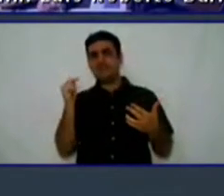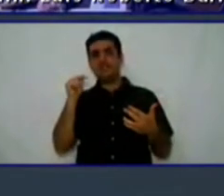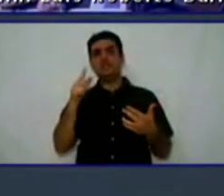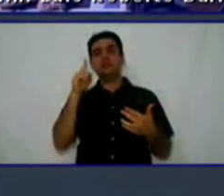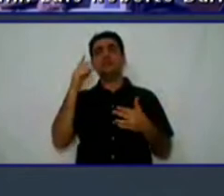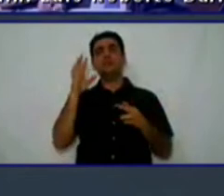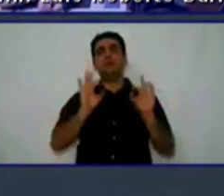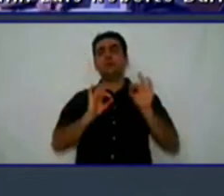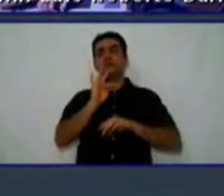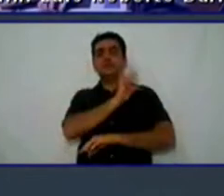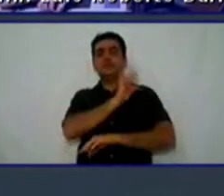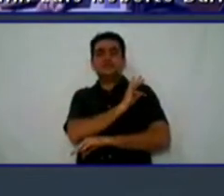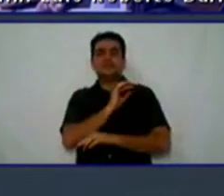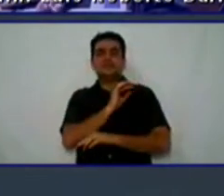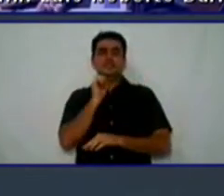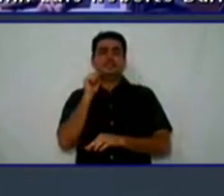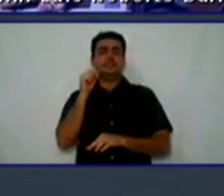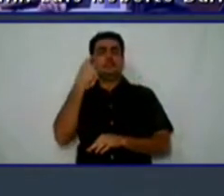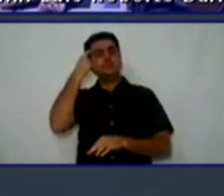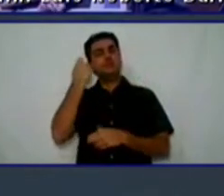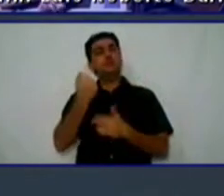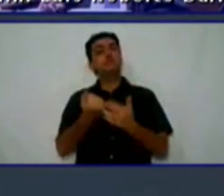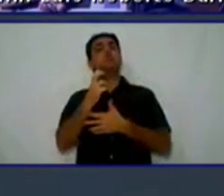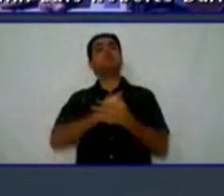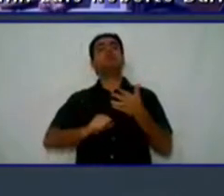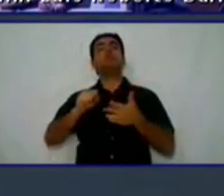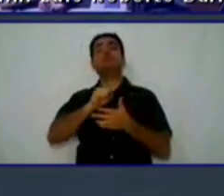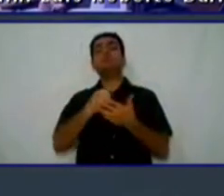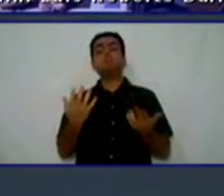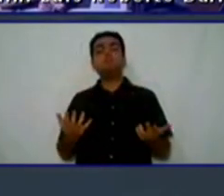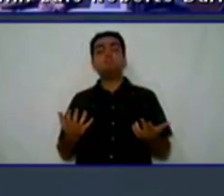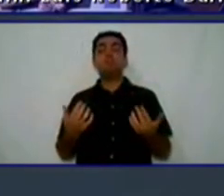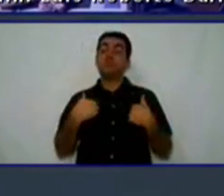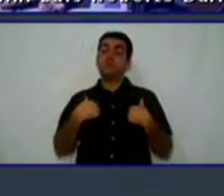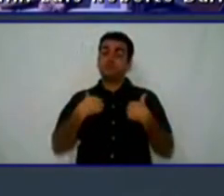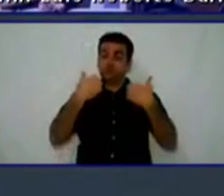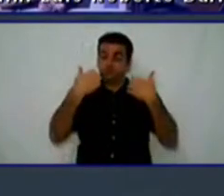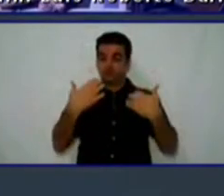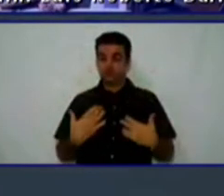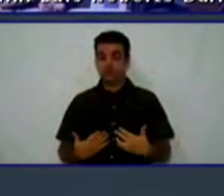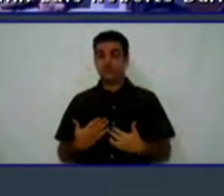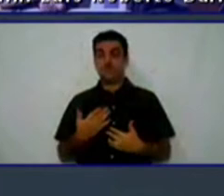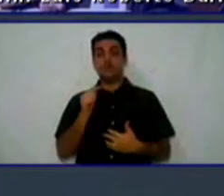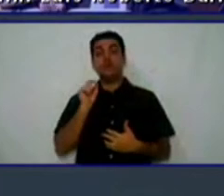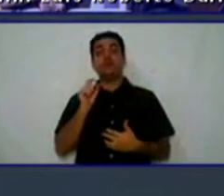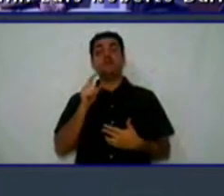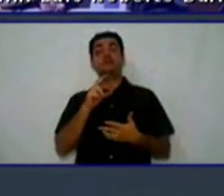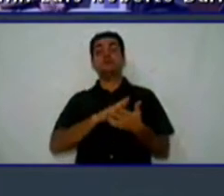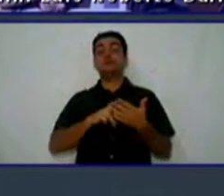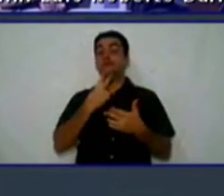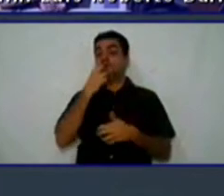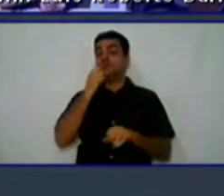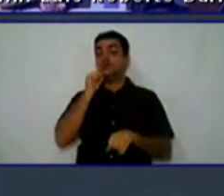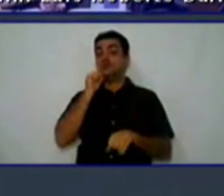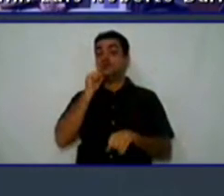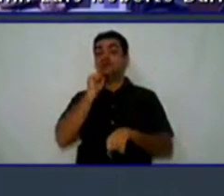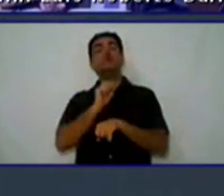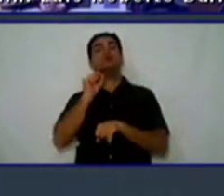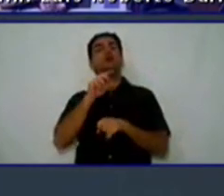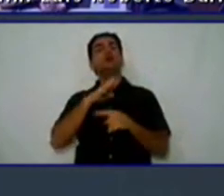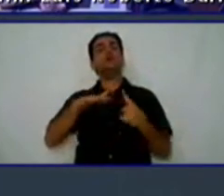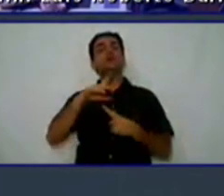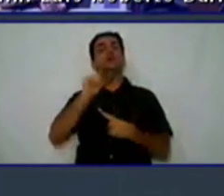melhor técnica a elaboração dessa resolução. E eu explico. É uma resolução que está suspendendo a eficácia de